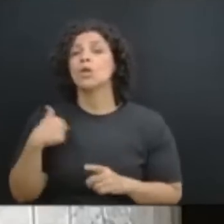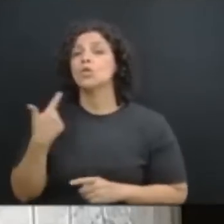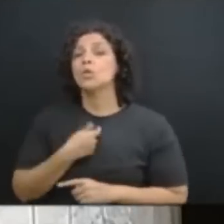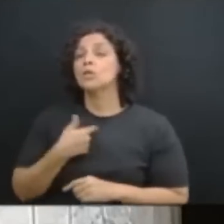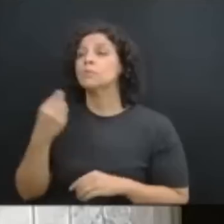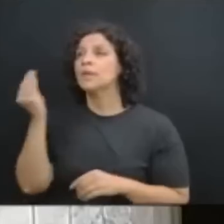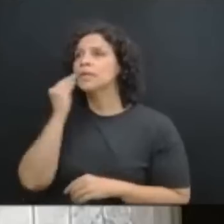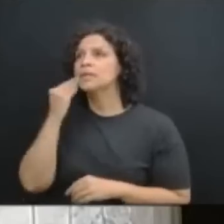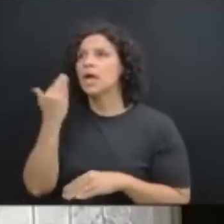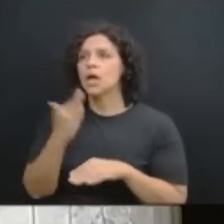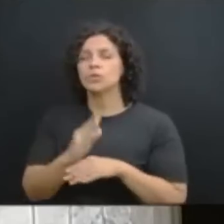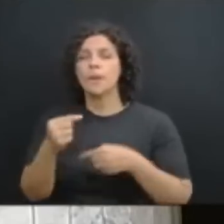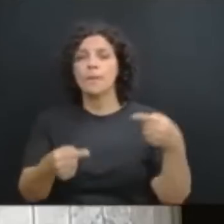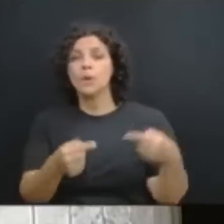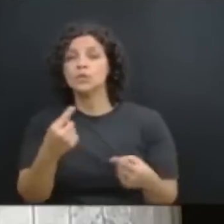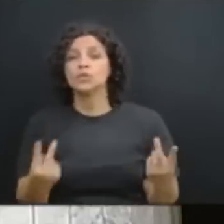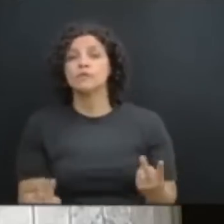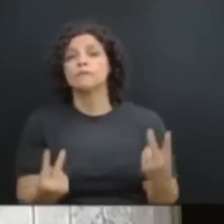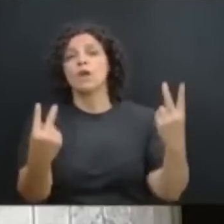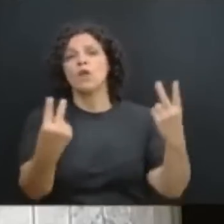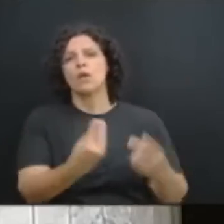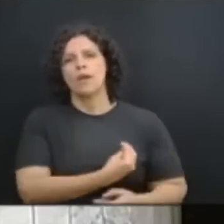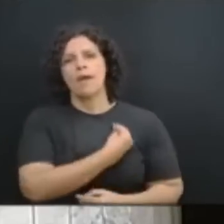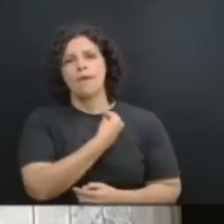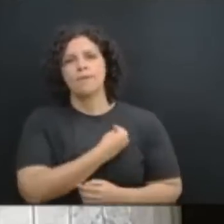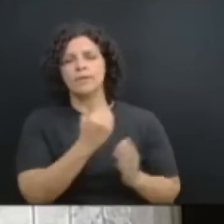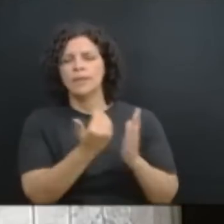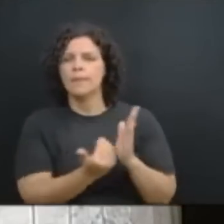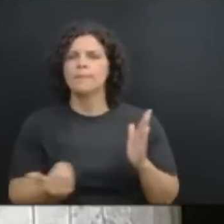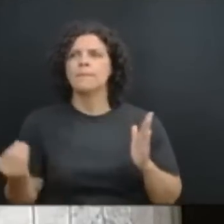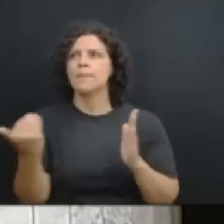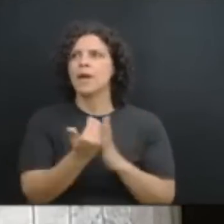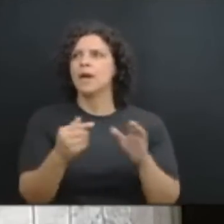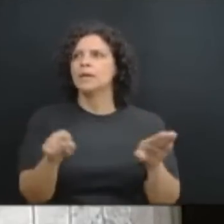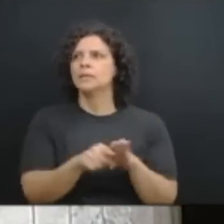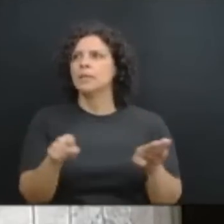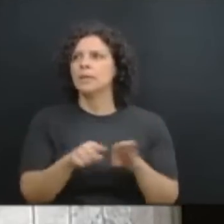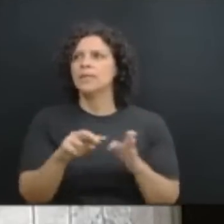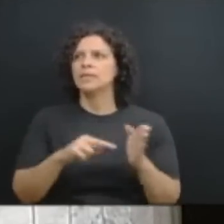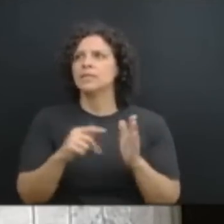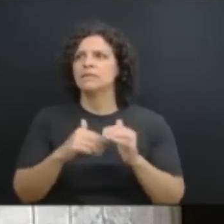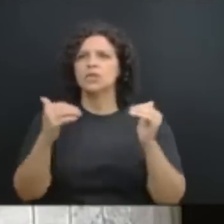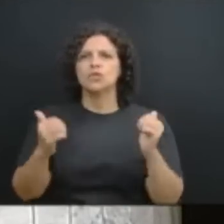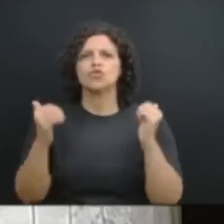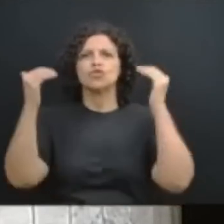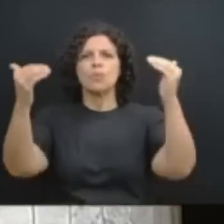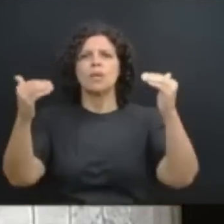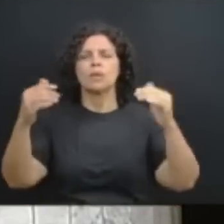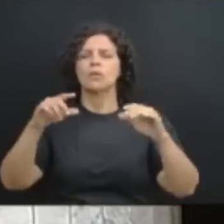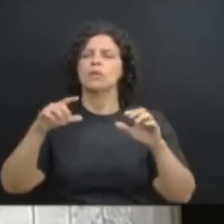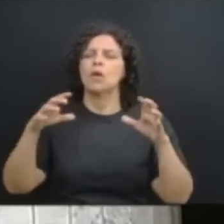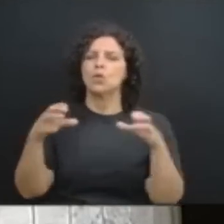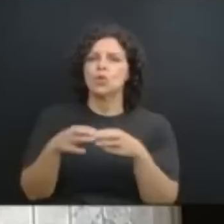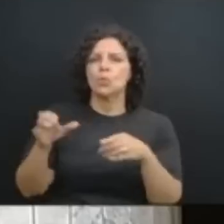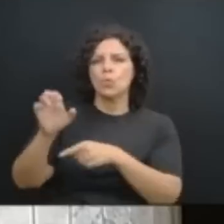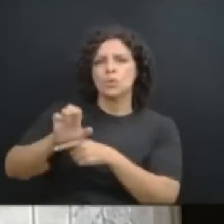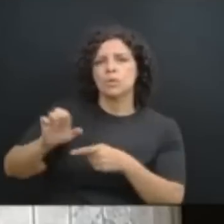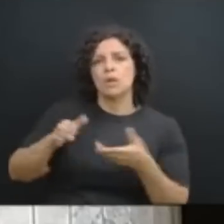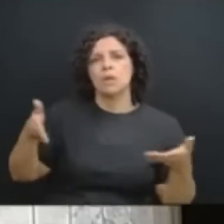uma política de valorização da vida e, sobretudo, de soberania do Estado.